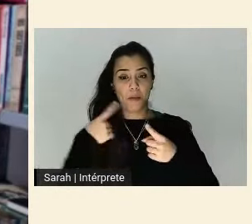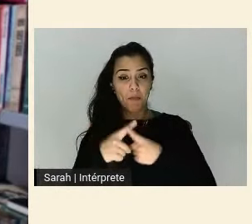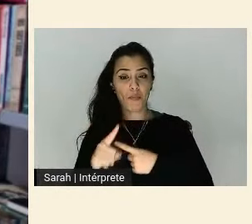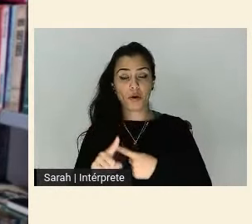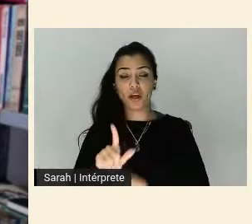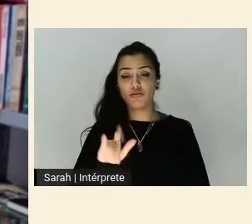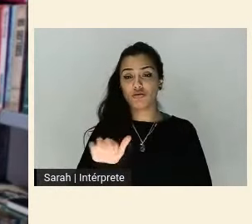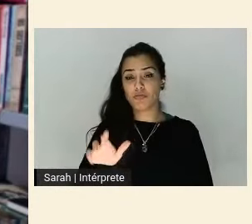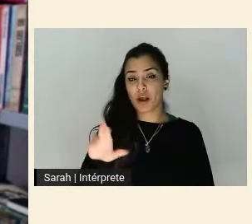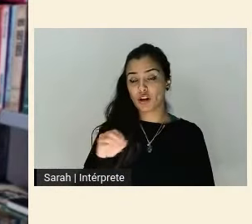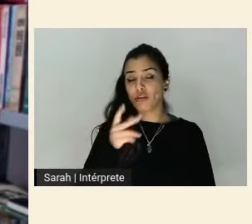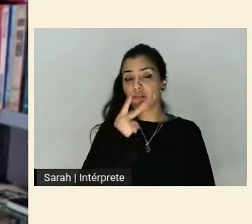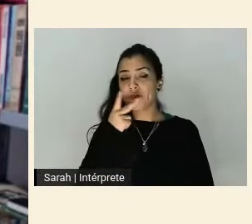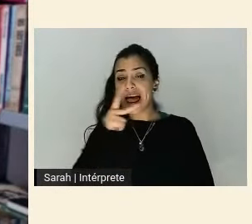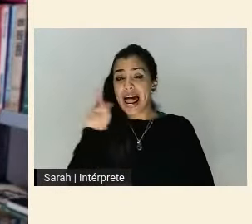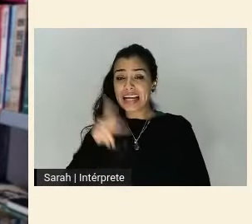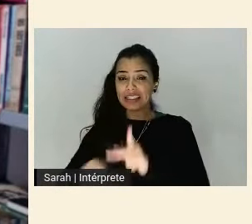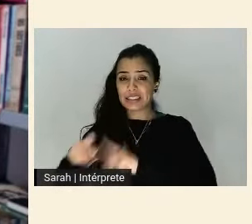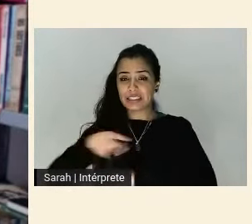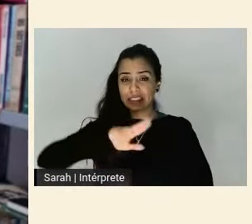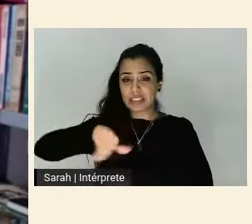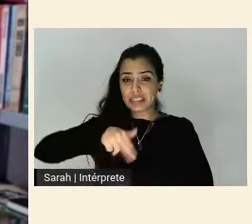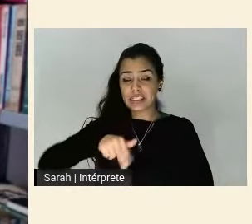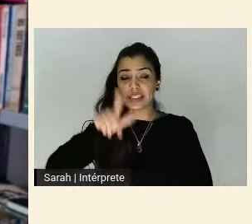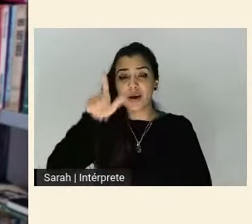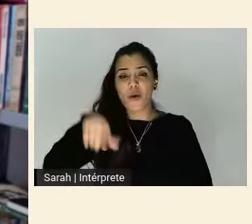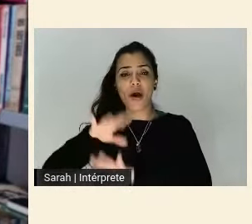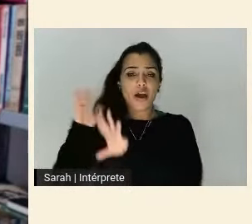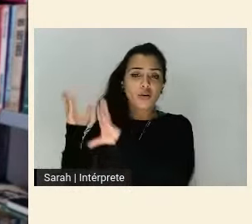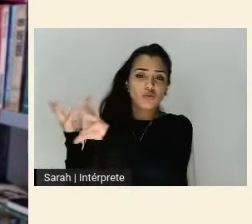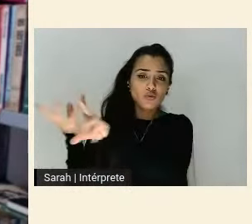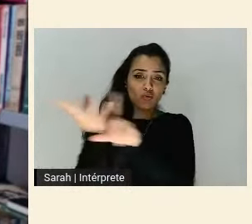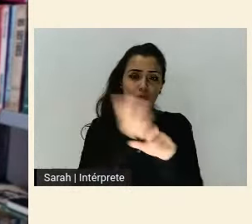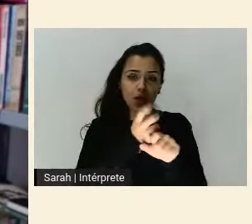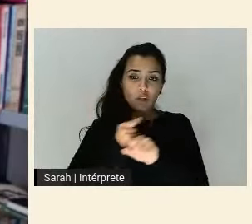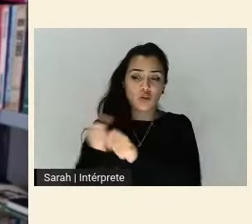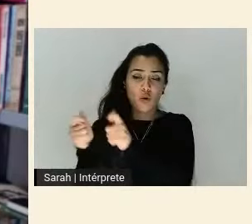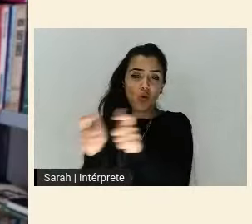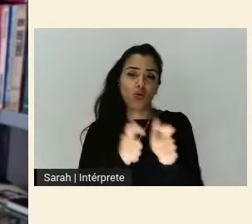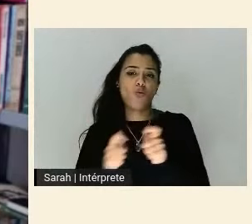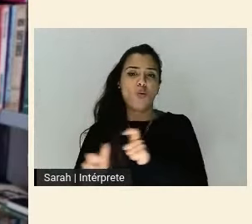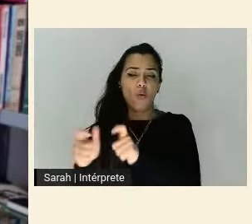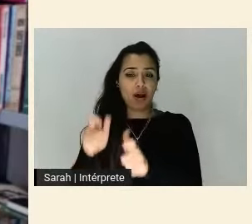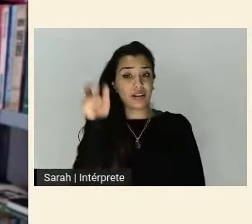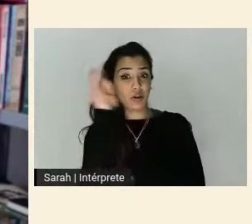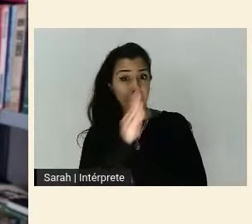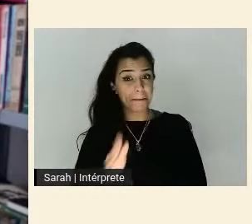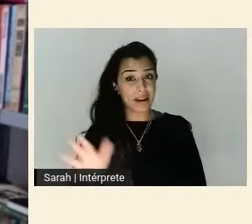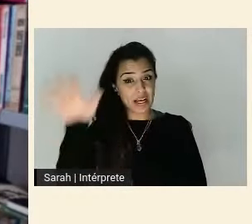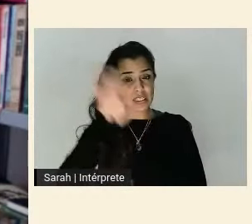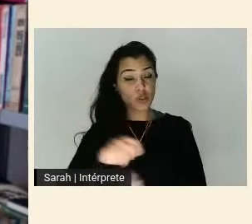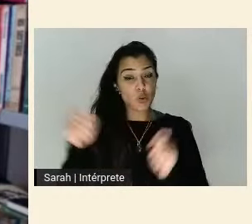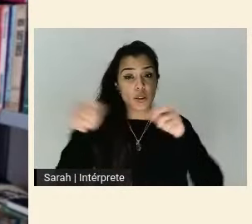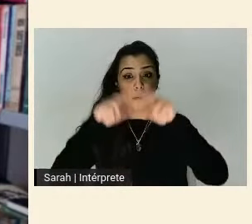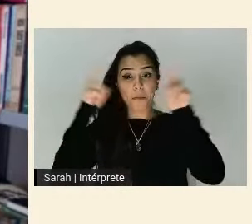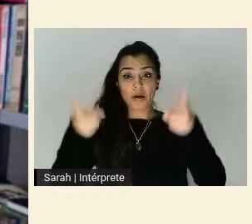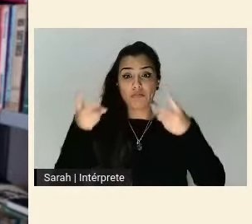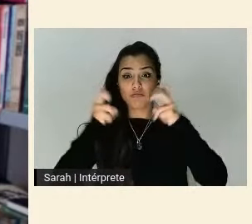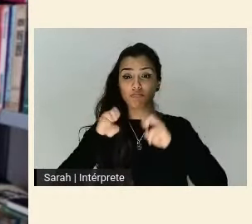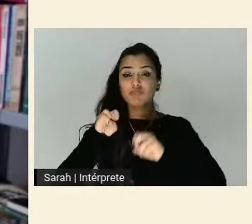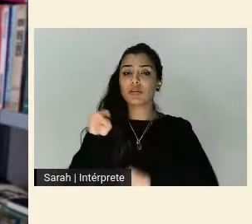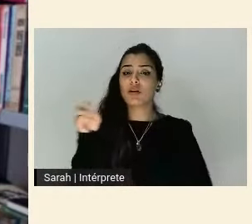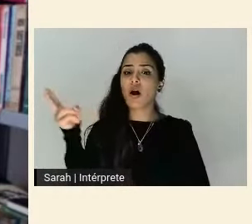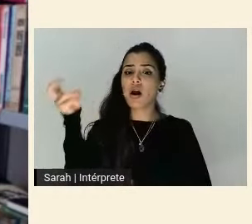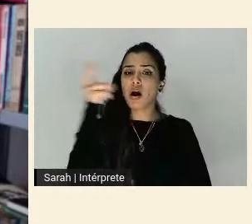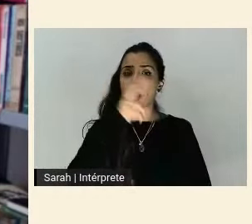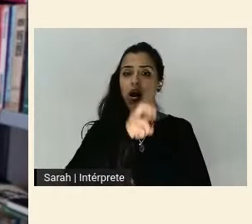nação era um somatório de suas regiões, né, o Brasil só era entendível a partir de suas regiões.